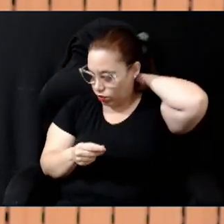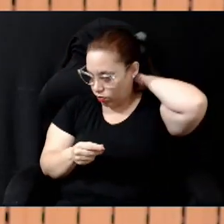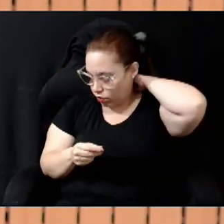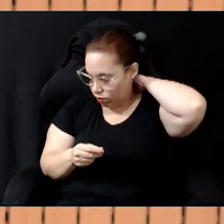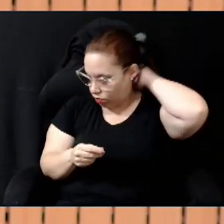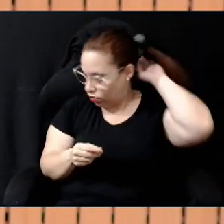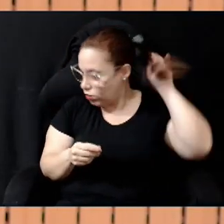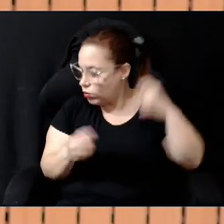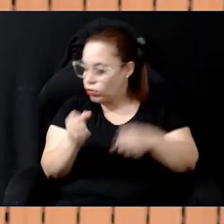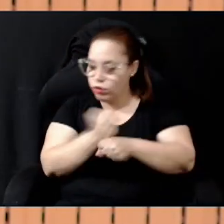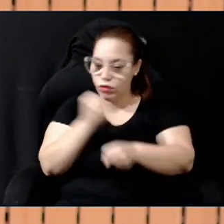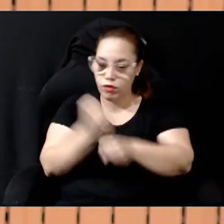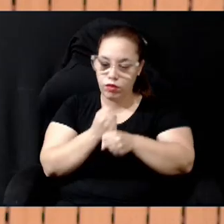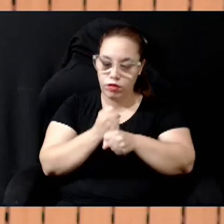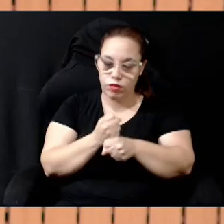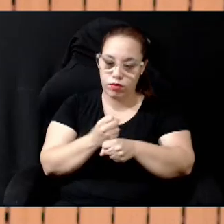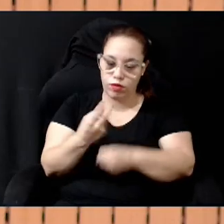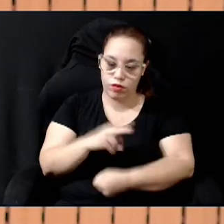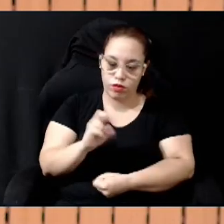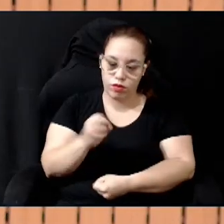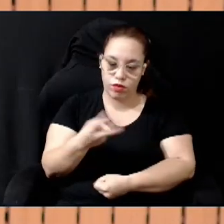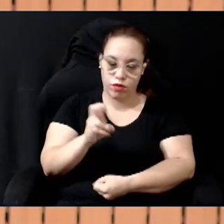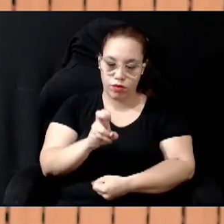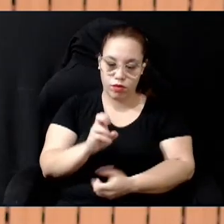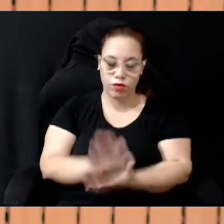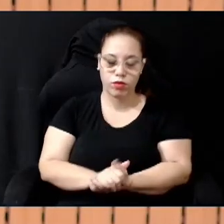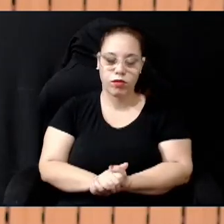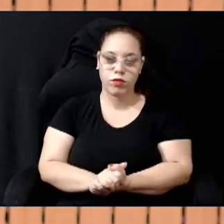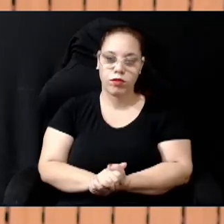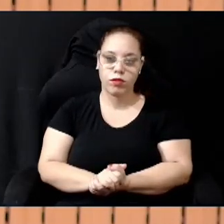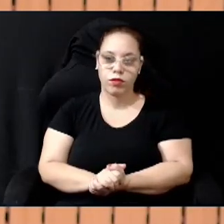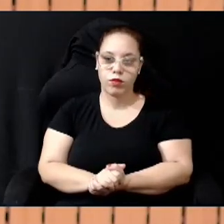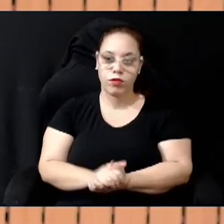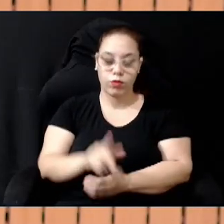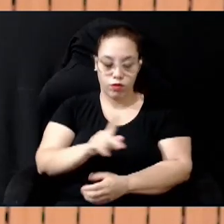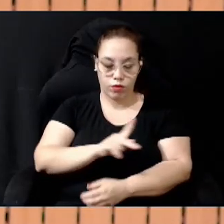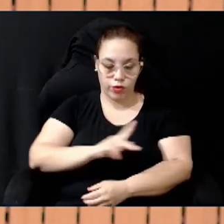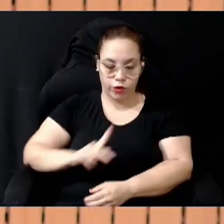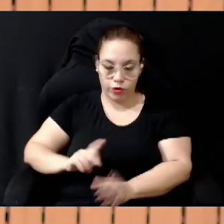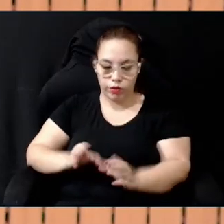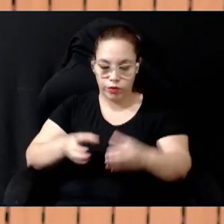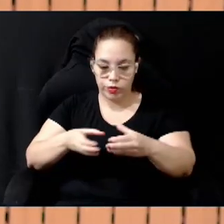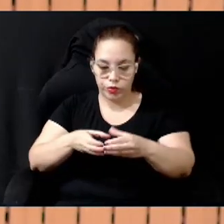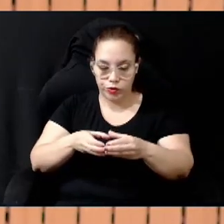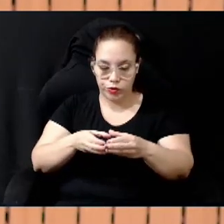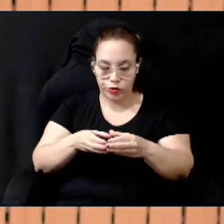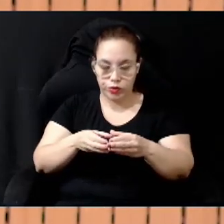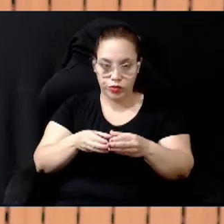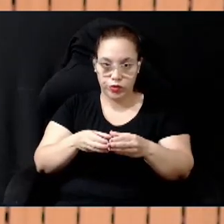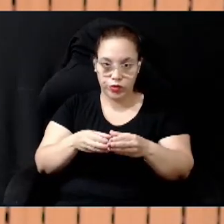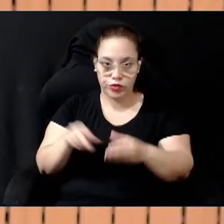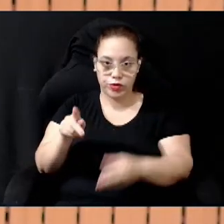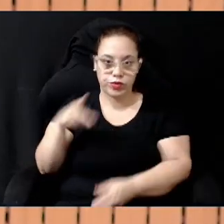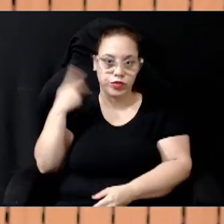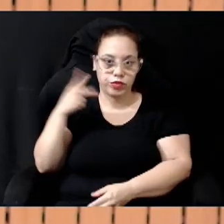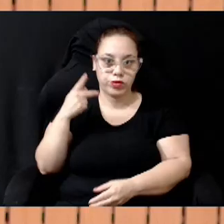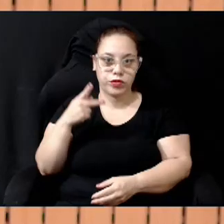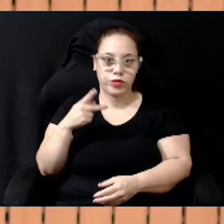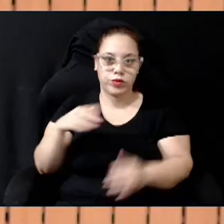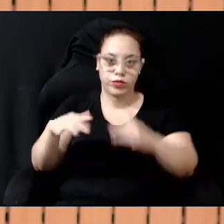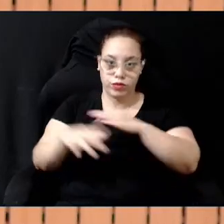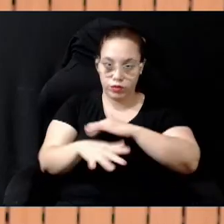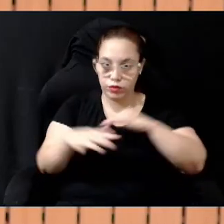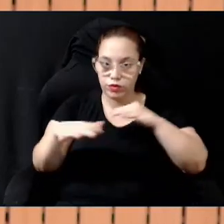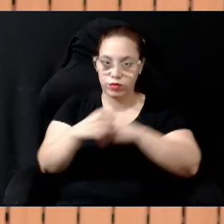para o exercício de 2025. O presidente da Comissão de Política Urbana da Câmara Municipal de Campinas